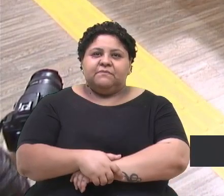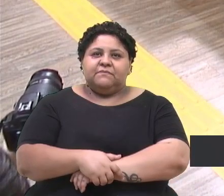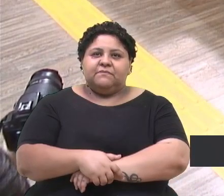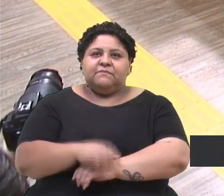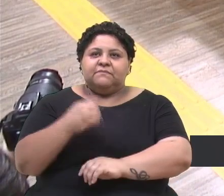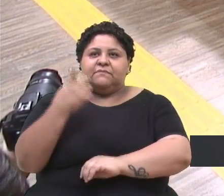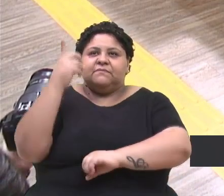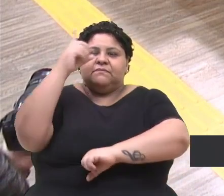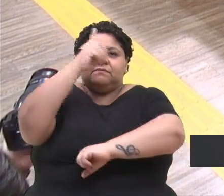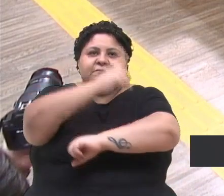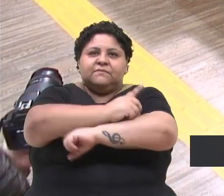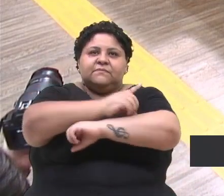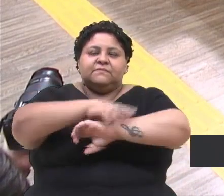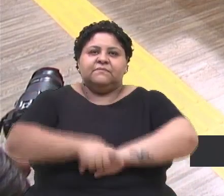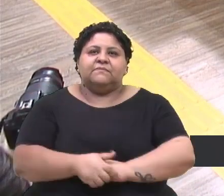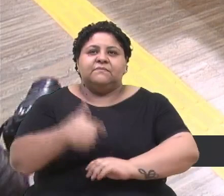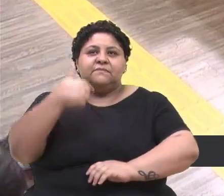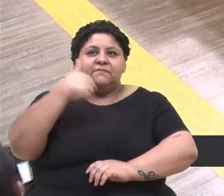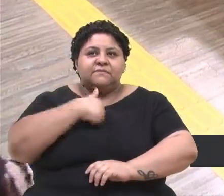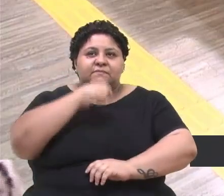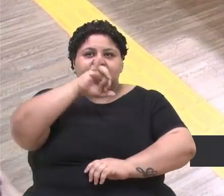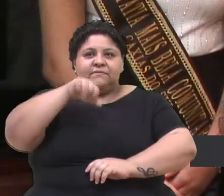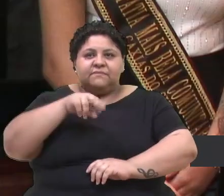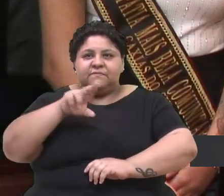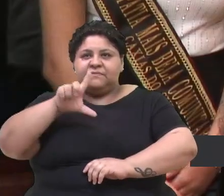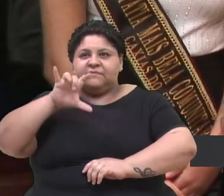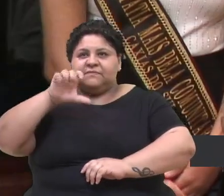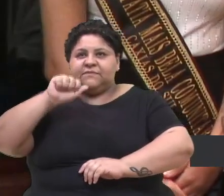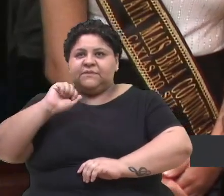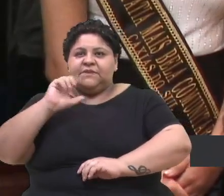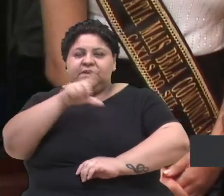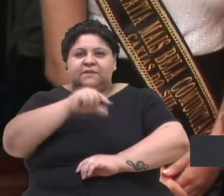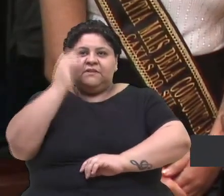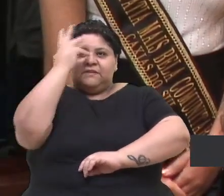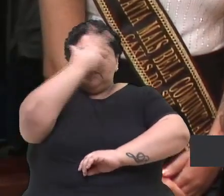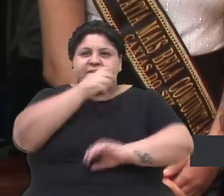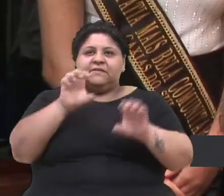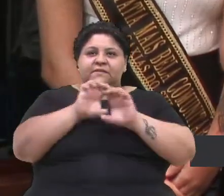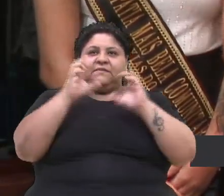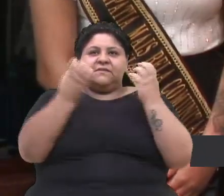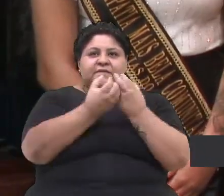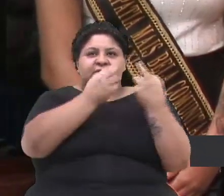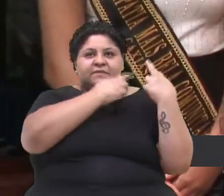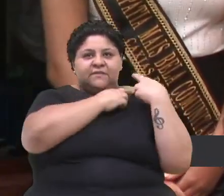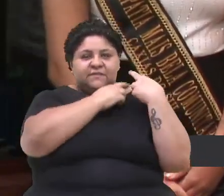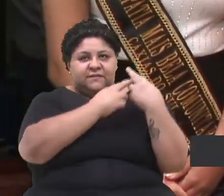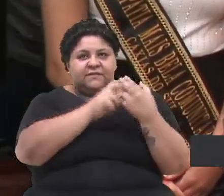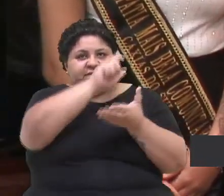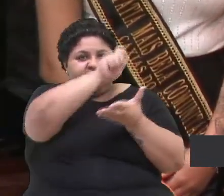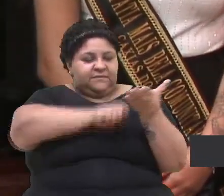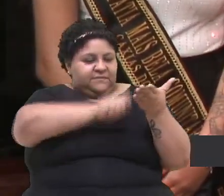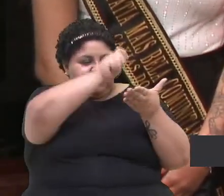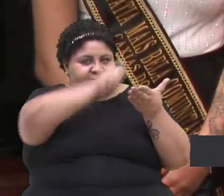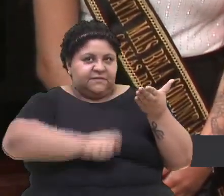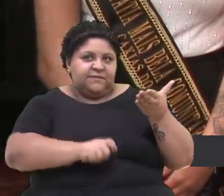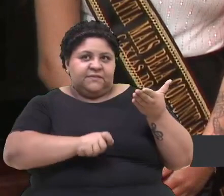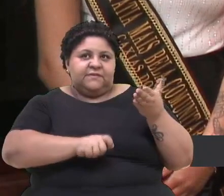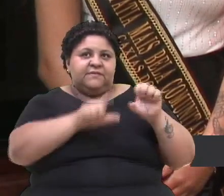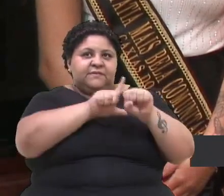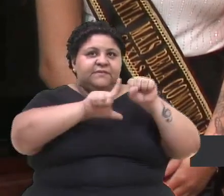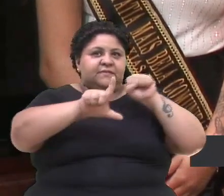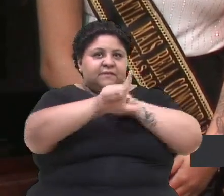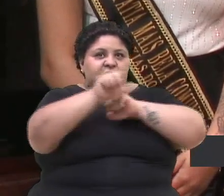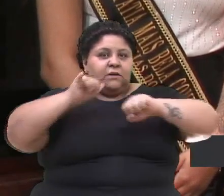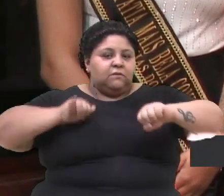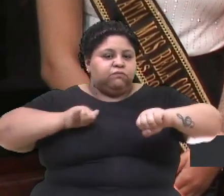Bom dia, pessoal, tudo bem? Eu sou a Juliana, eleita mais bela comunitária, representei no concurso o loteamento